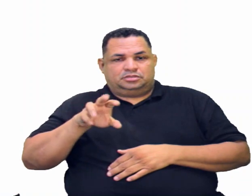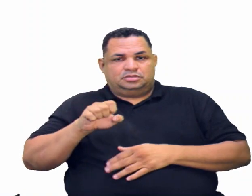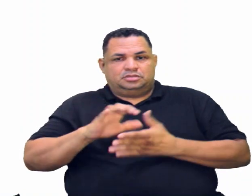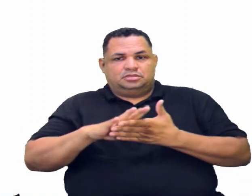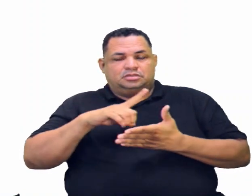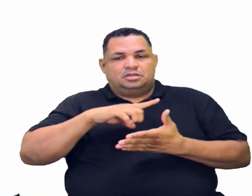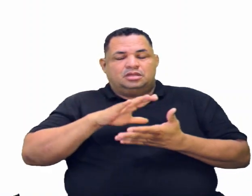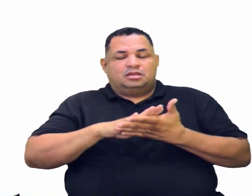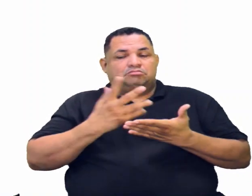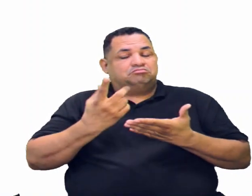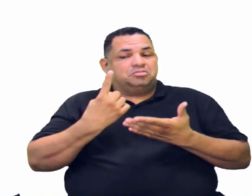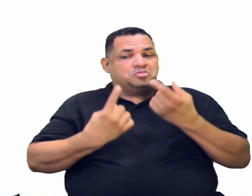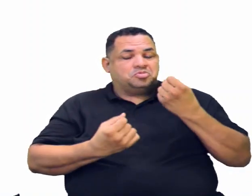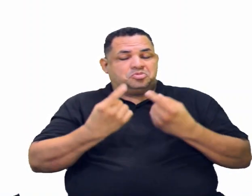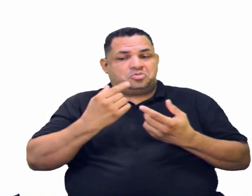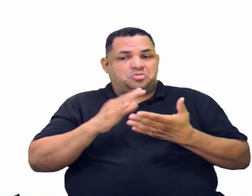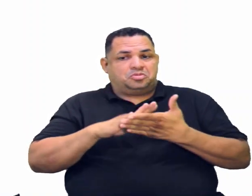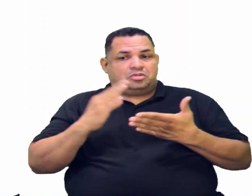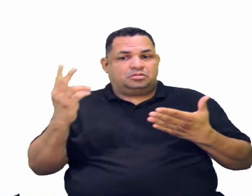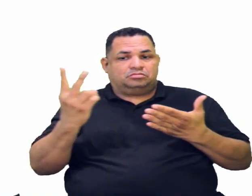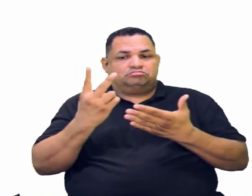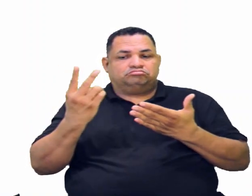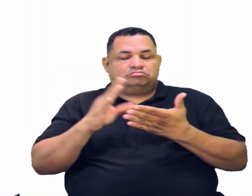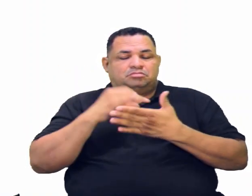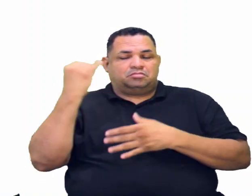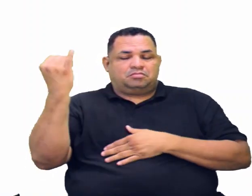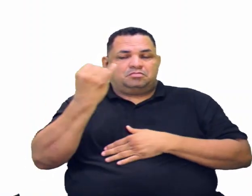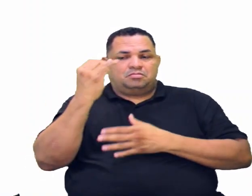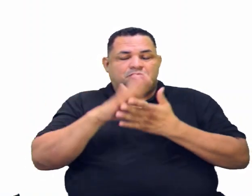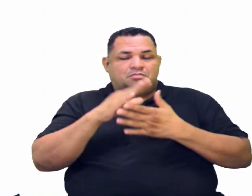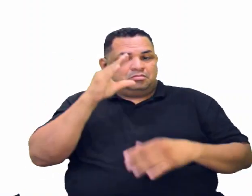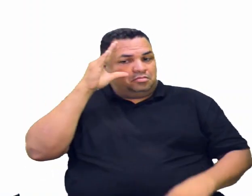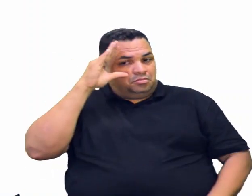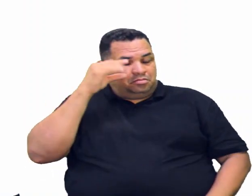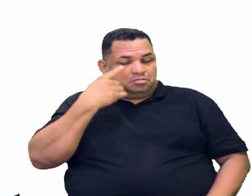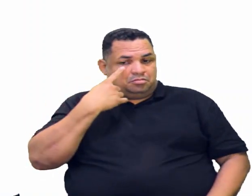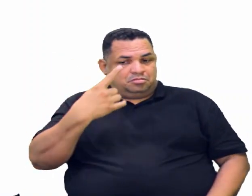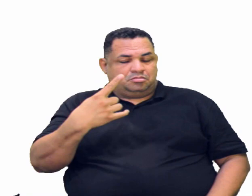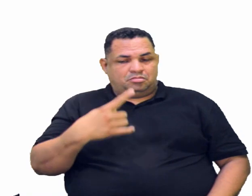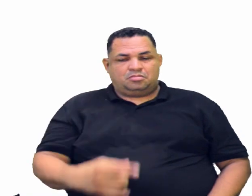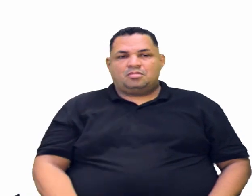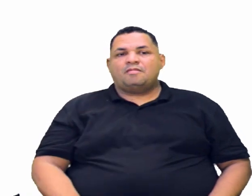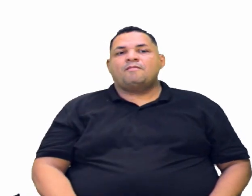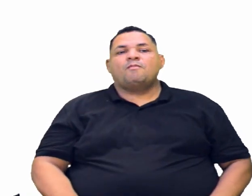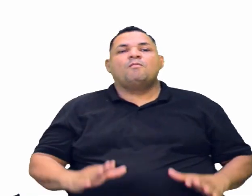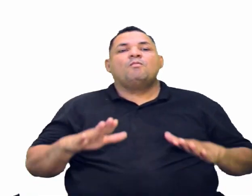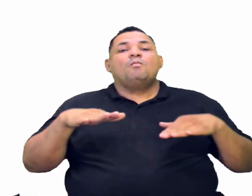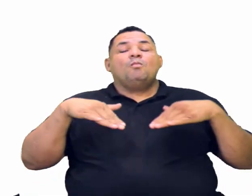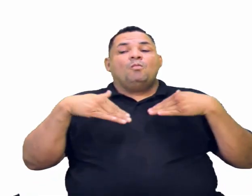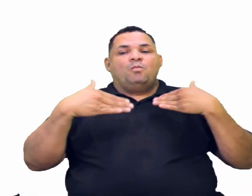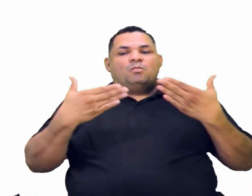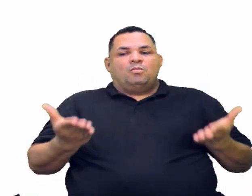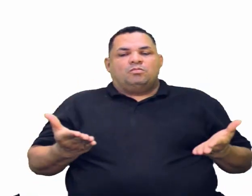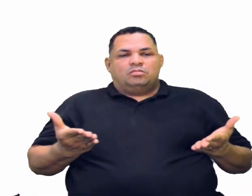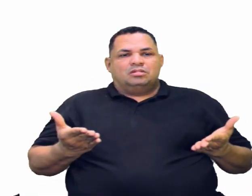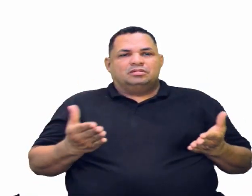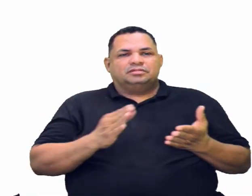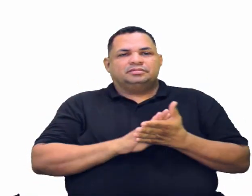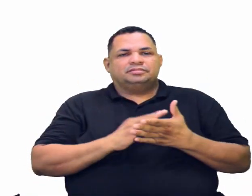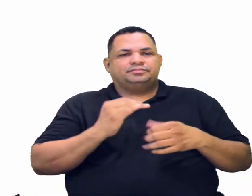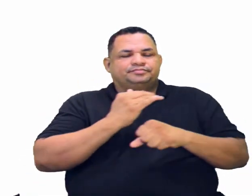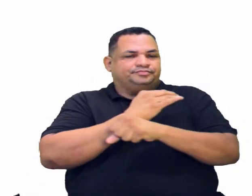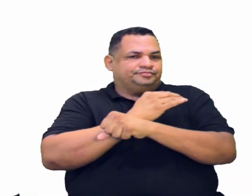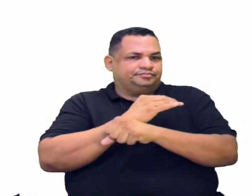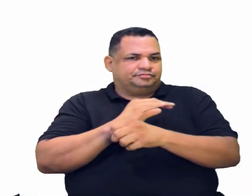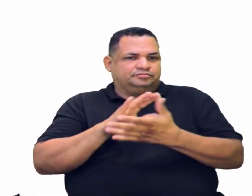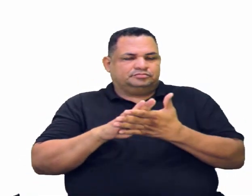algumas situações particulares que são muito importantes para ser observada. Quando a gente tiver a oxidação